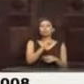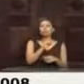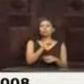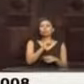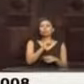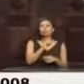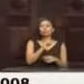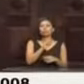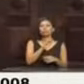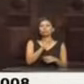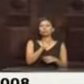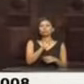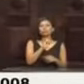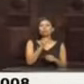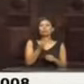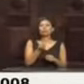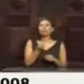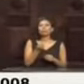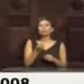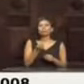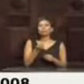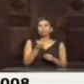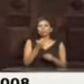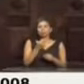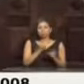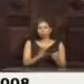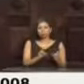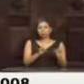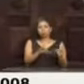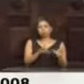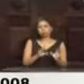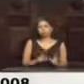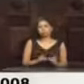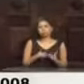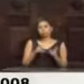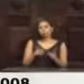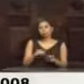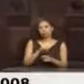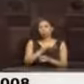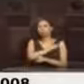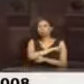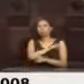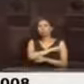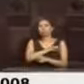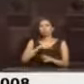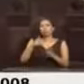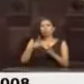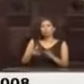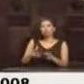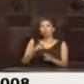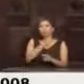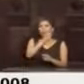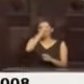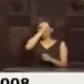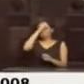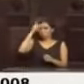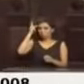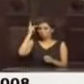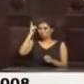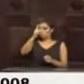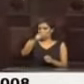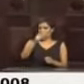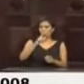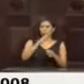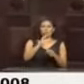não é só o prefeito Marcelo Crivella, que vem demonstrando pouca eficiência, com todo respeito